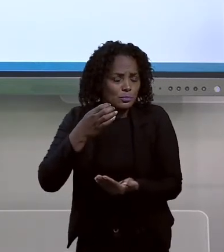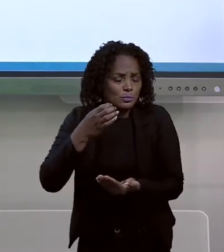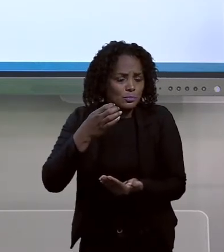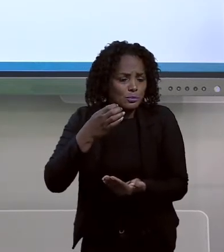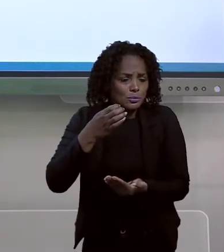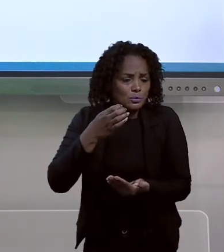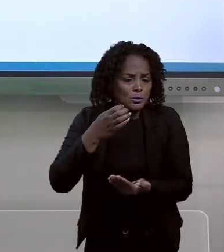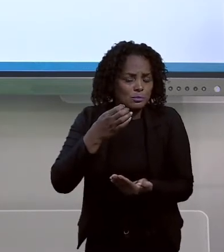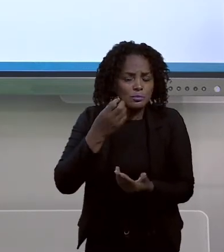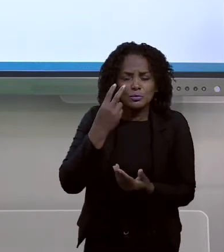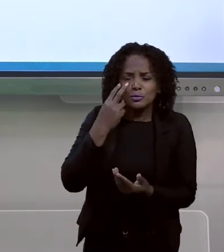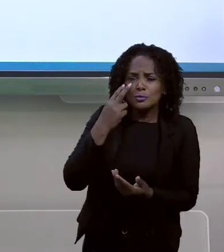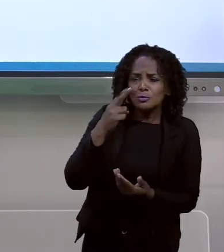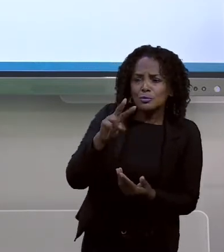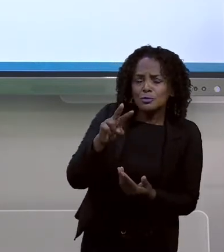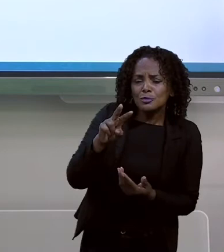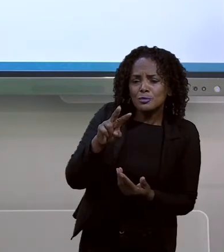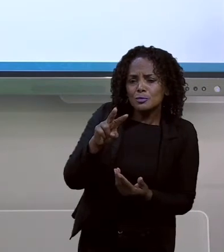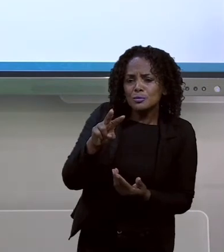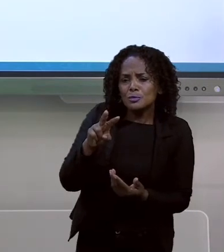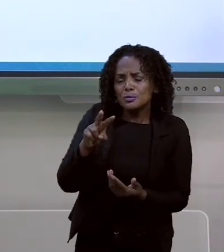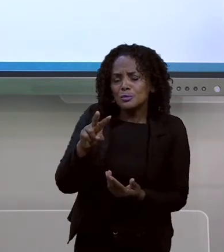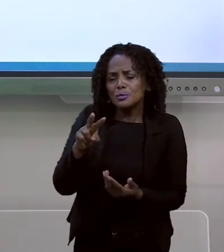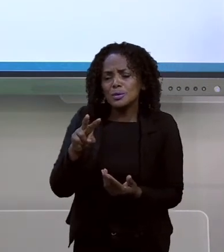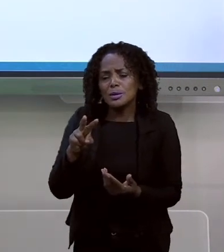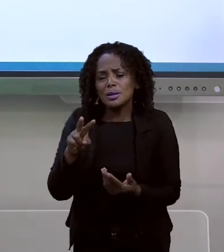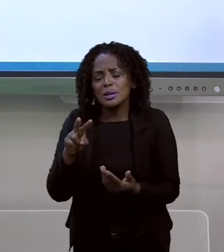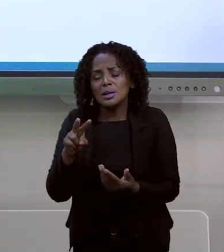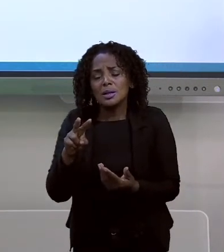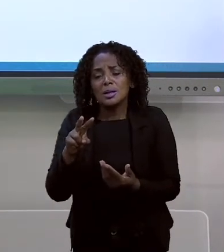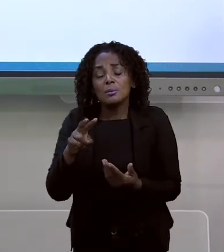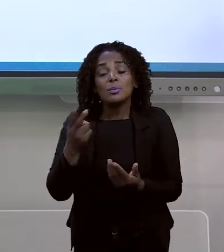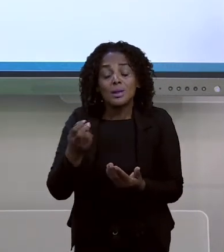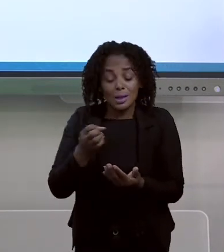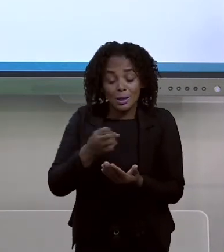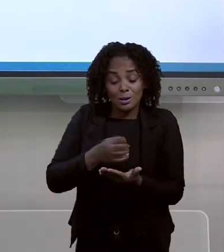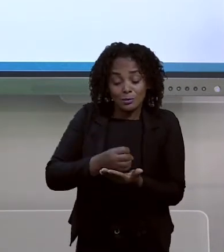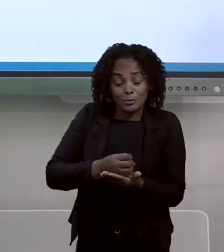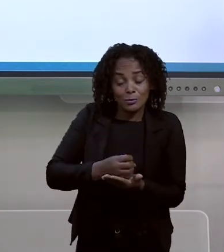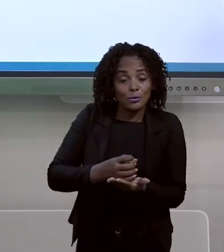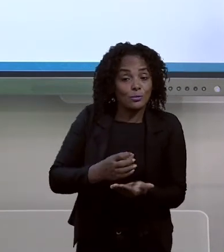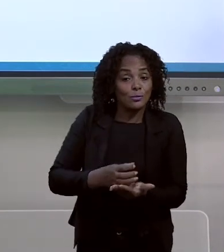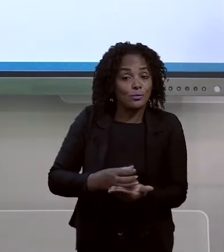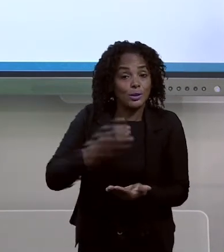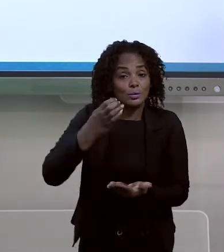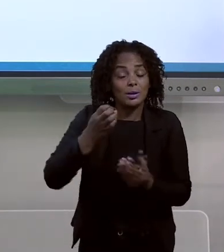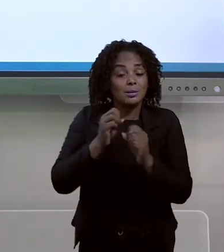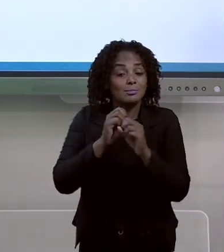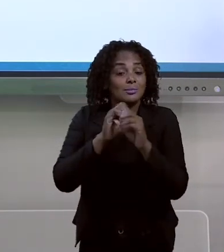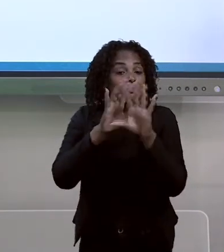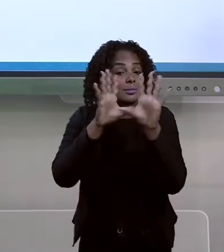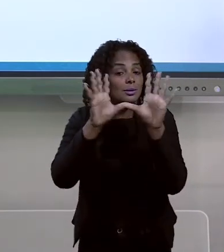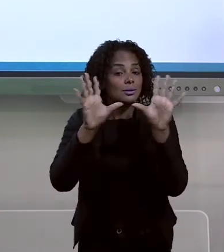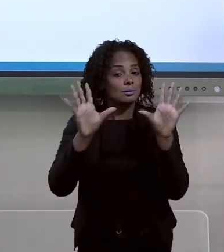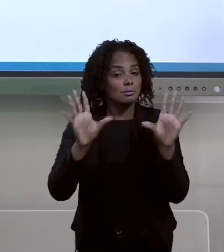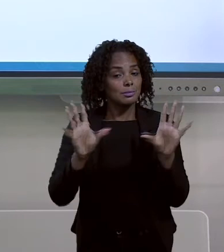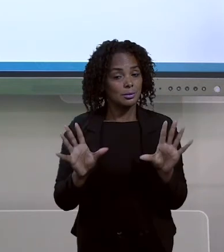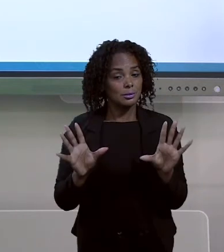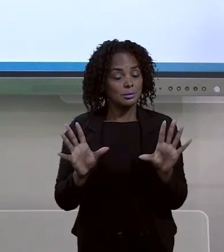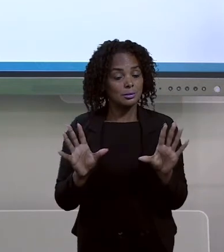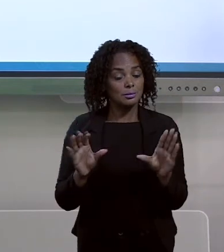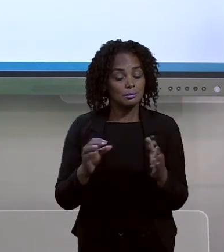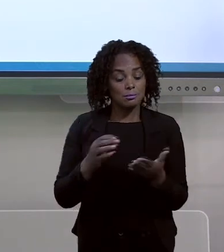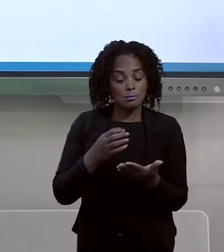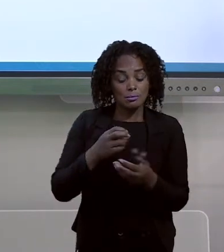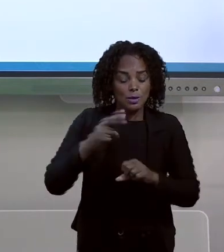conseguindo visualizar o produto ali dentro devido à característica do vidro, porque ele é transparente. E também o vidro,